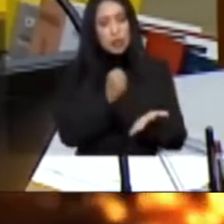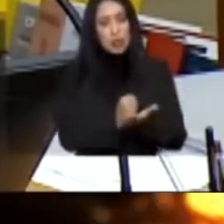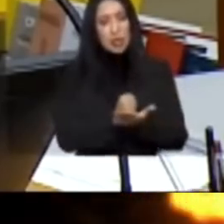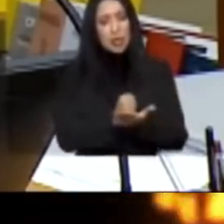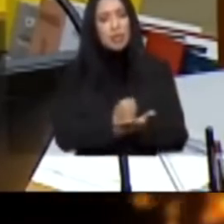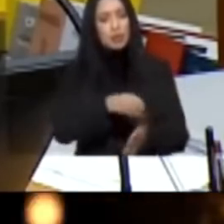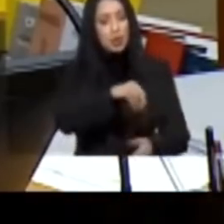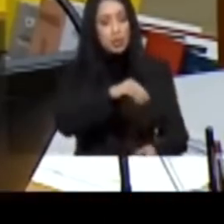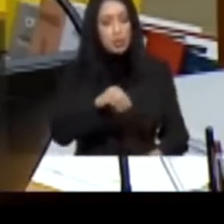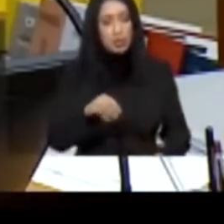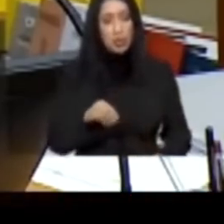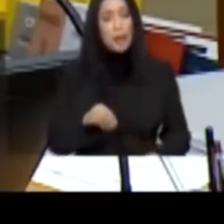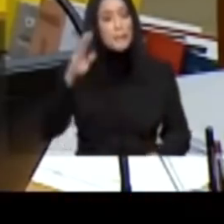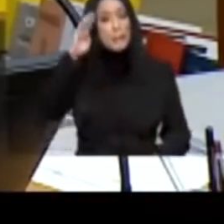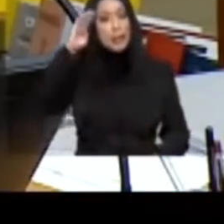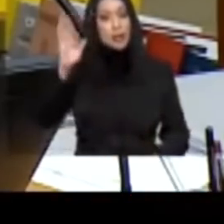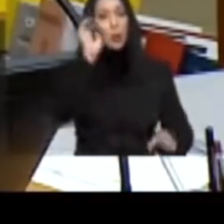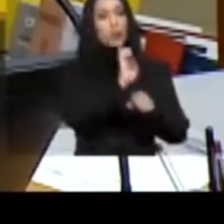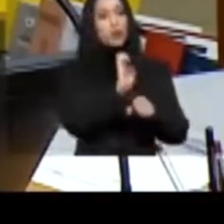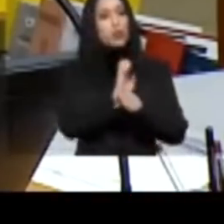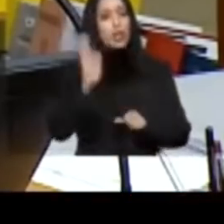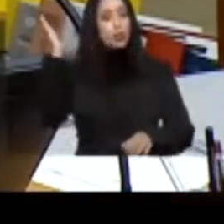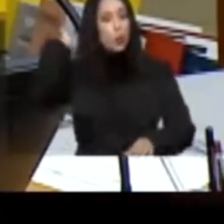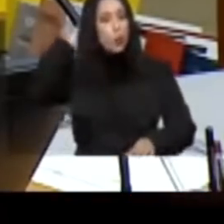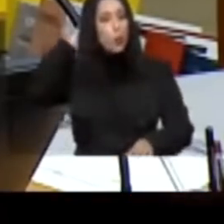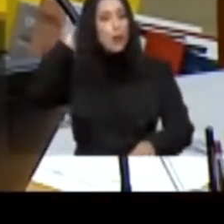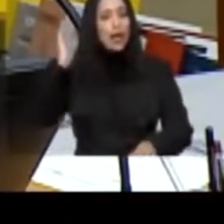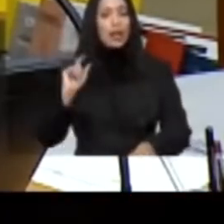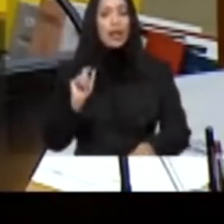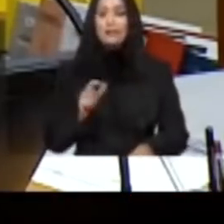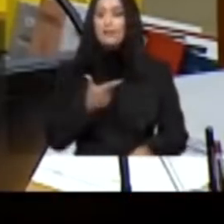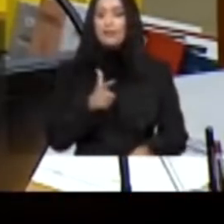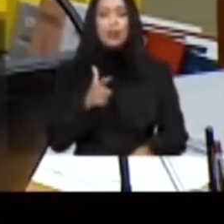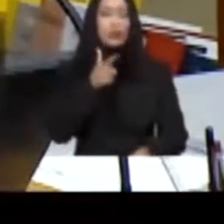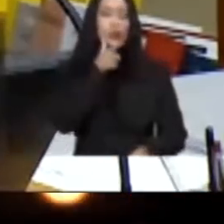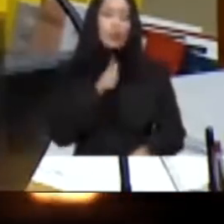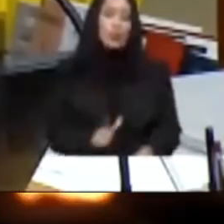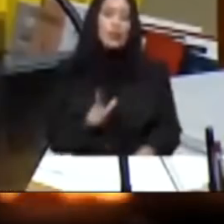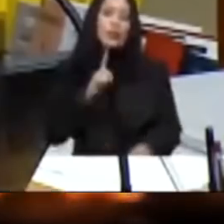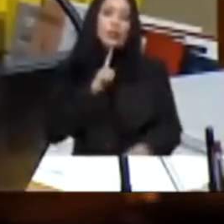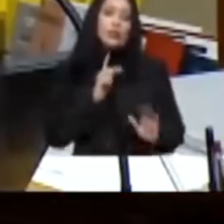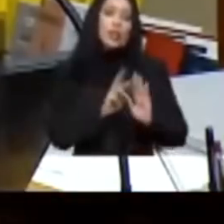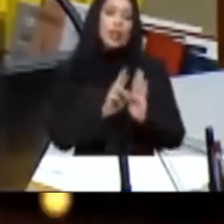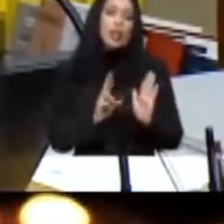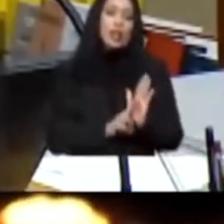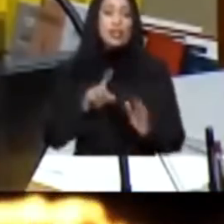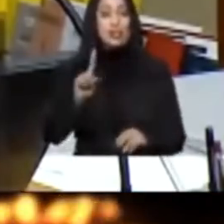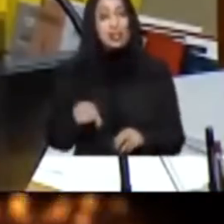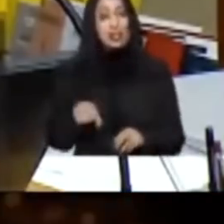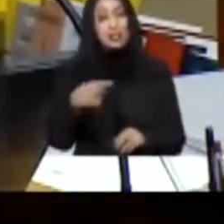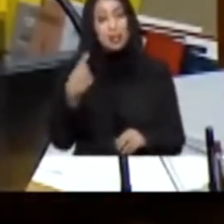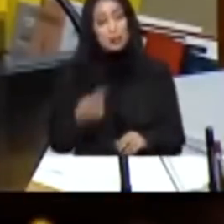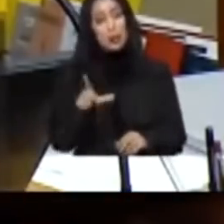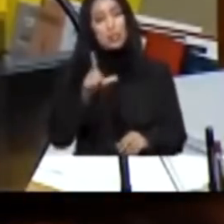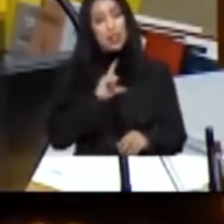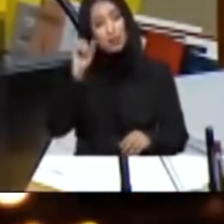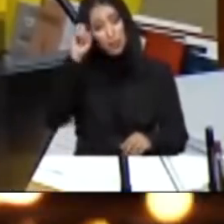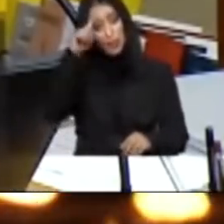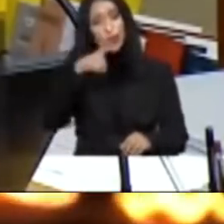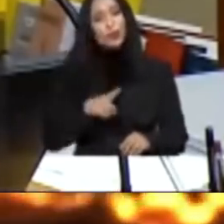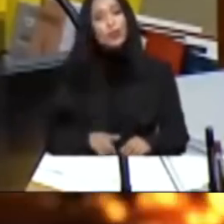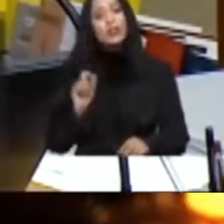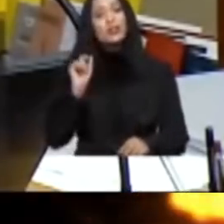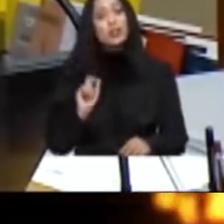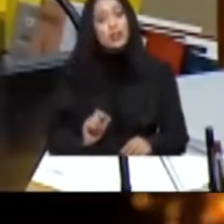Estado do Pará nós não teremos ele nós vamos estabelecer medidas que ao final teremos